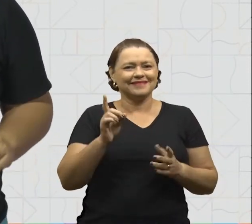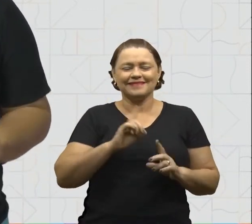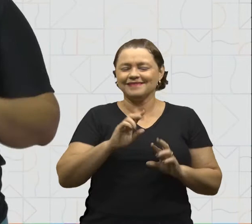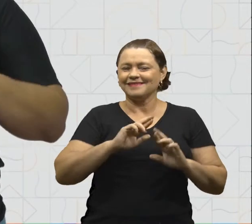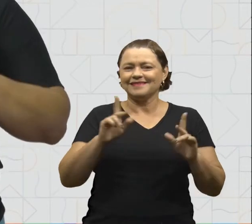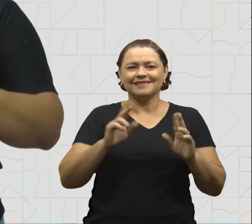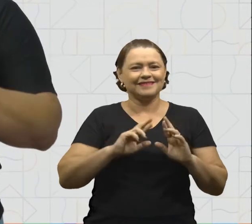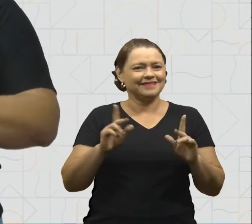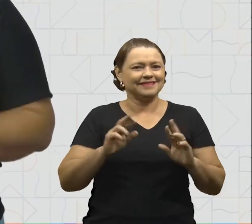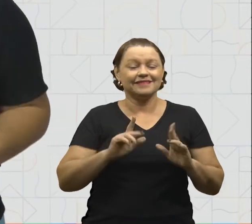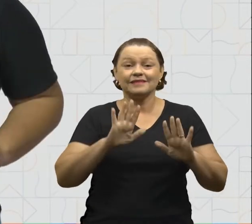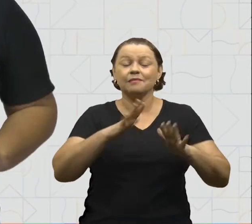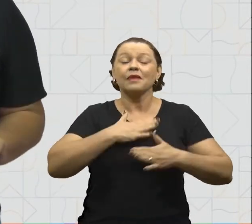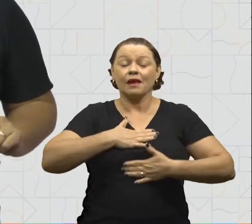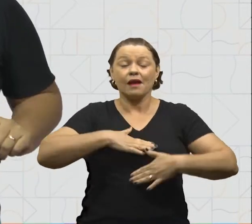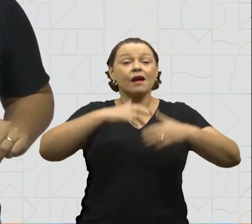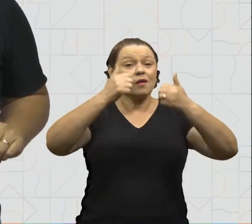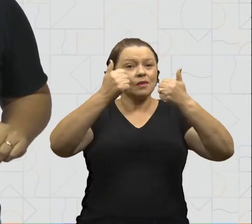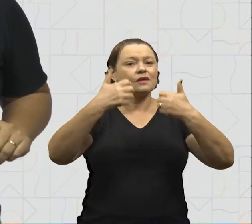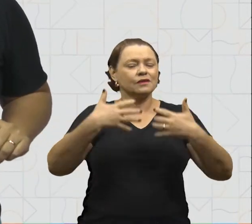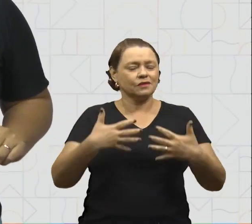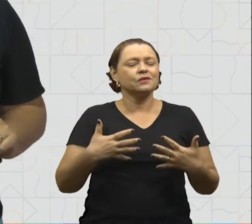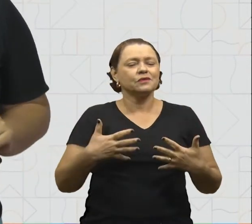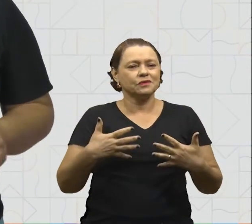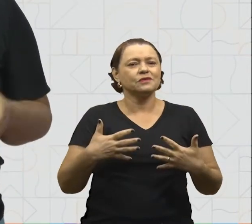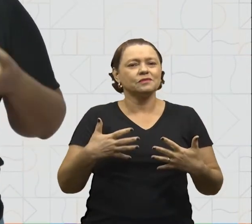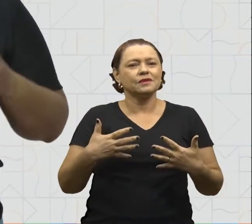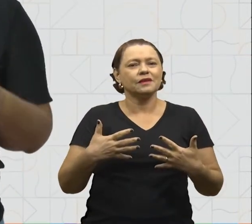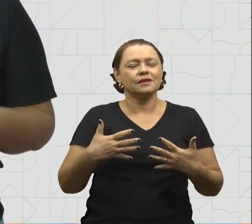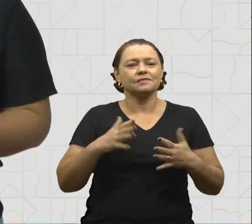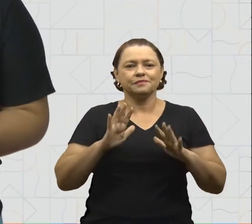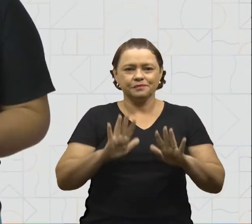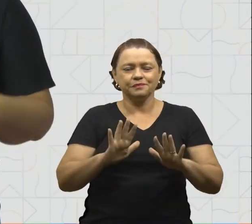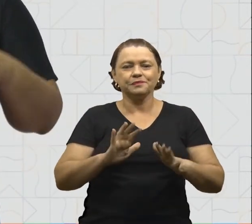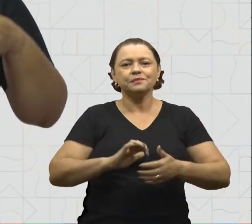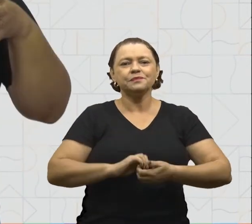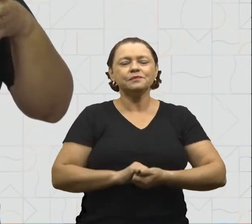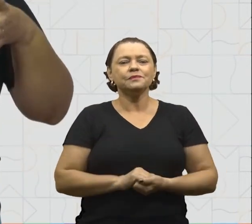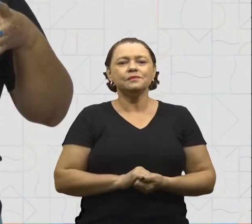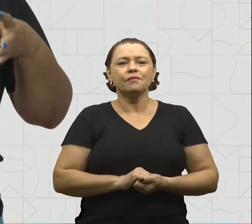é não. Calma aí. Eu explicarei tudo. Vamos lá?